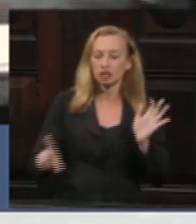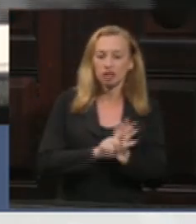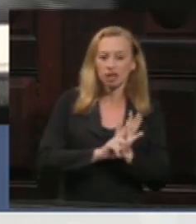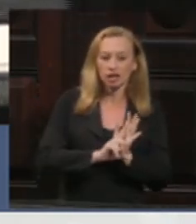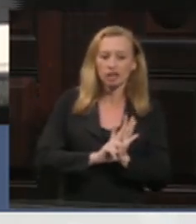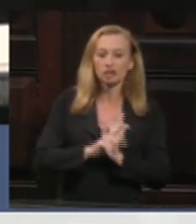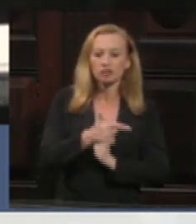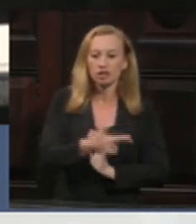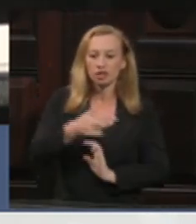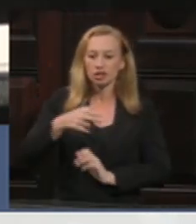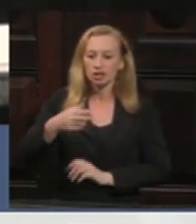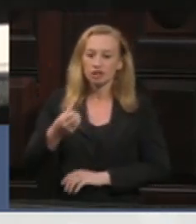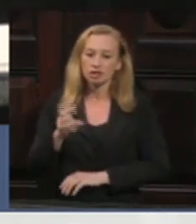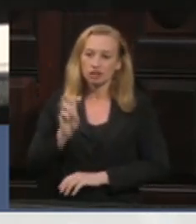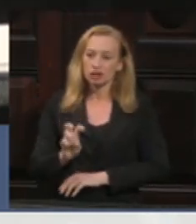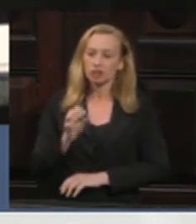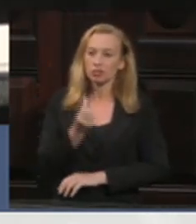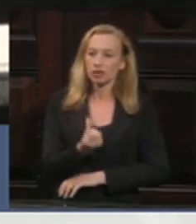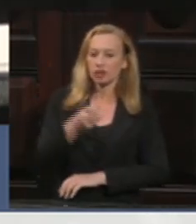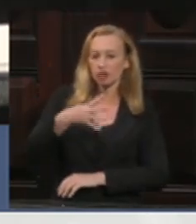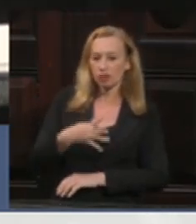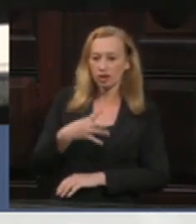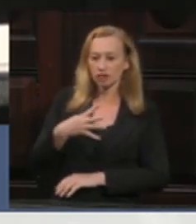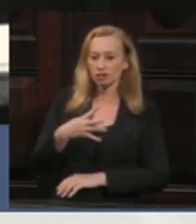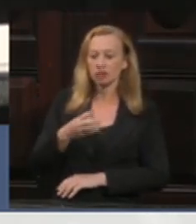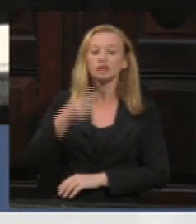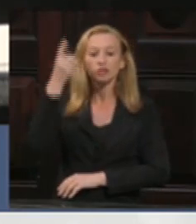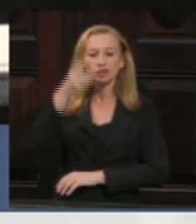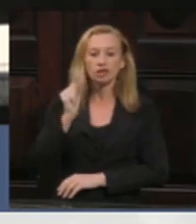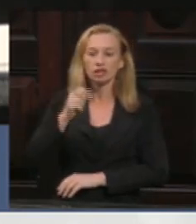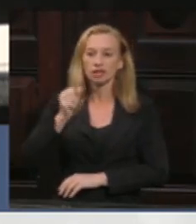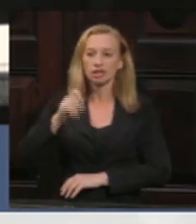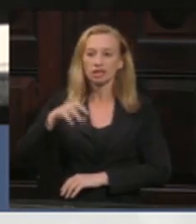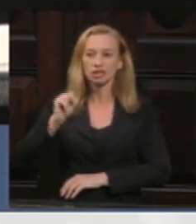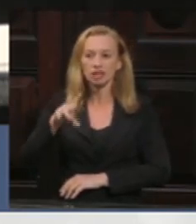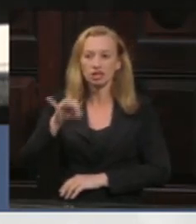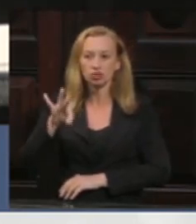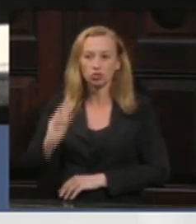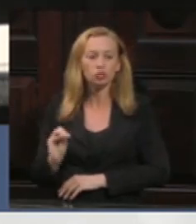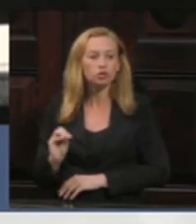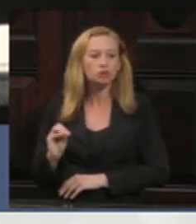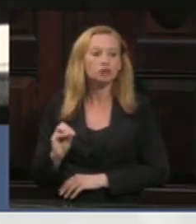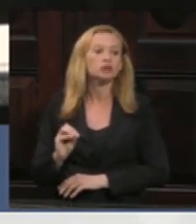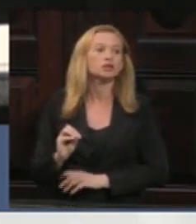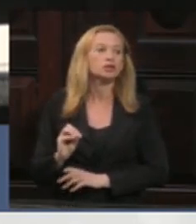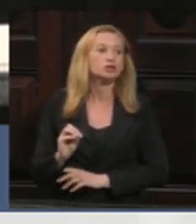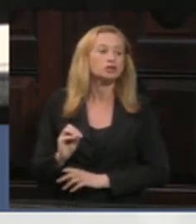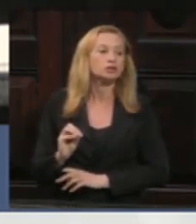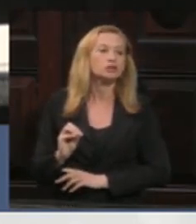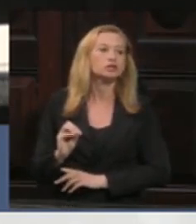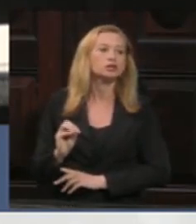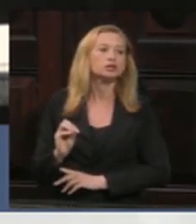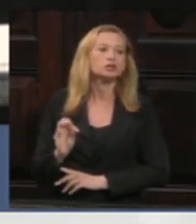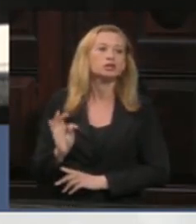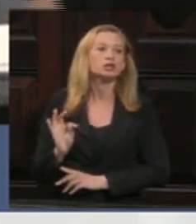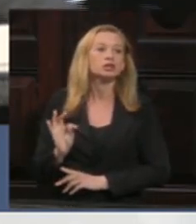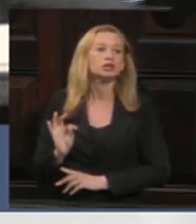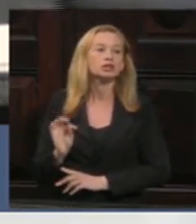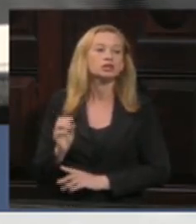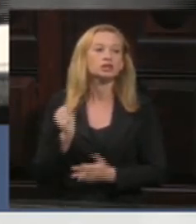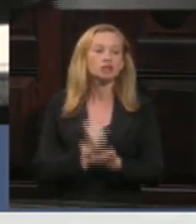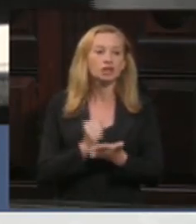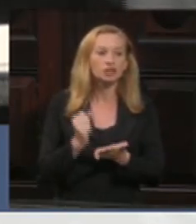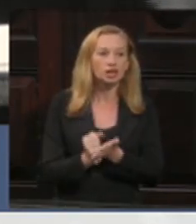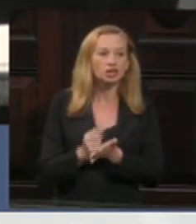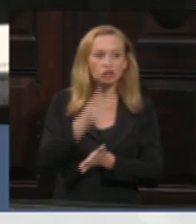2564 de 2013, de autoria dos deputados André Siciliano e Luiz Paulo, que cria o cadastro estadual de pessoas físicas e jurídicas e